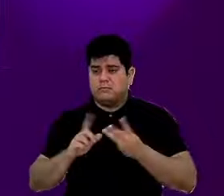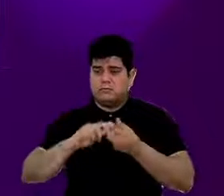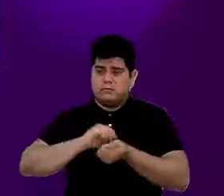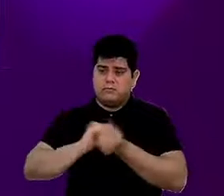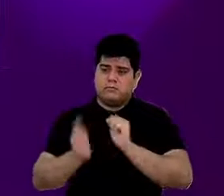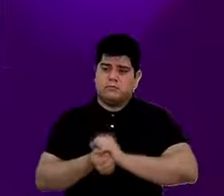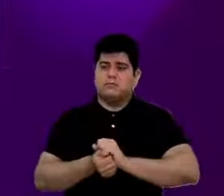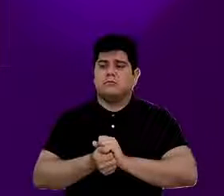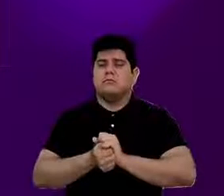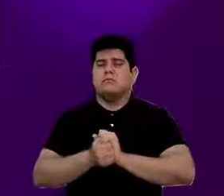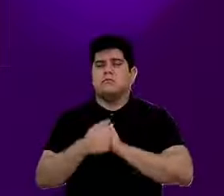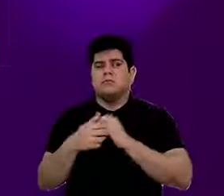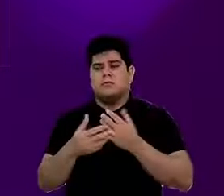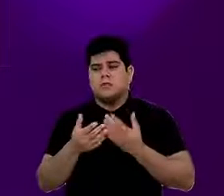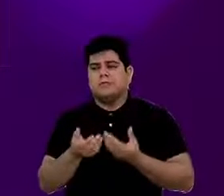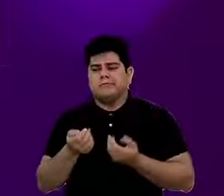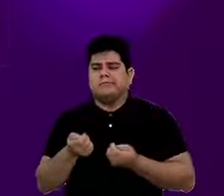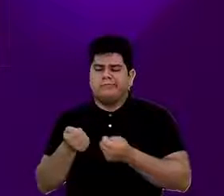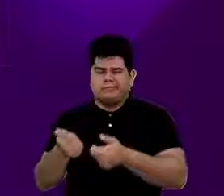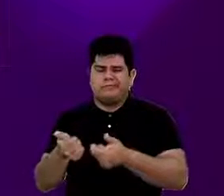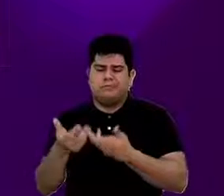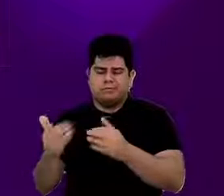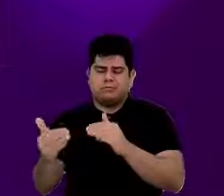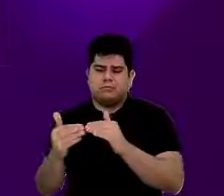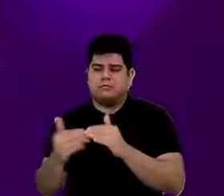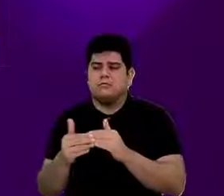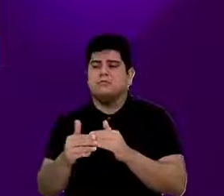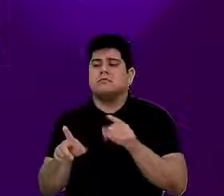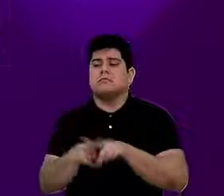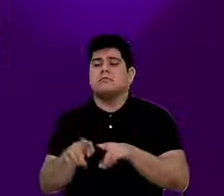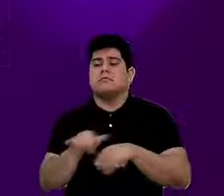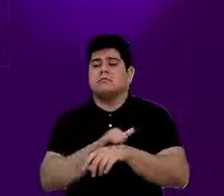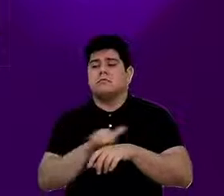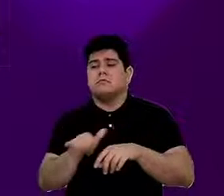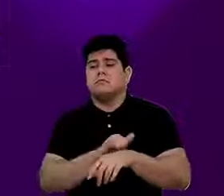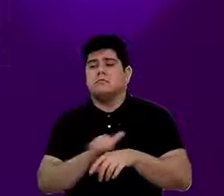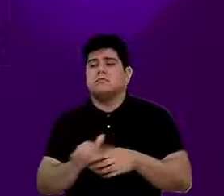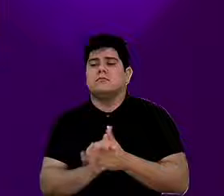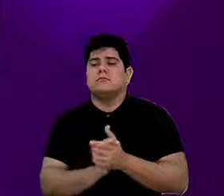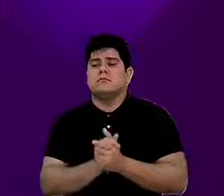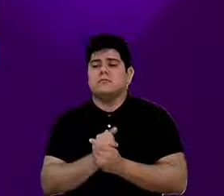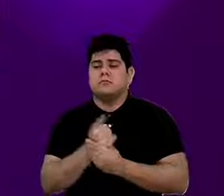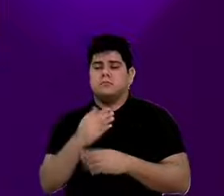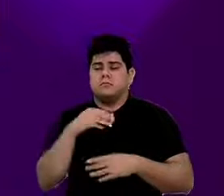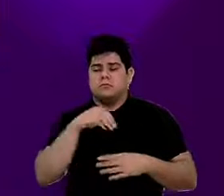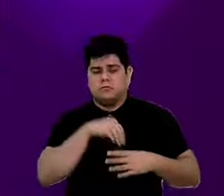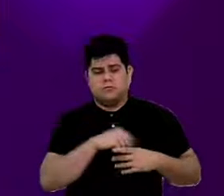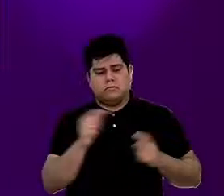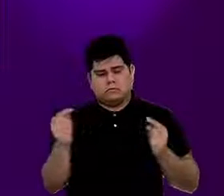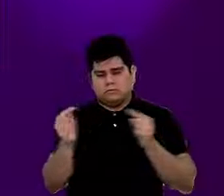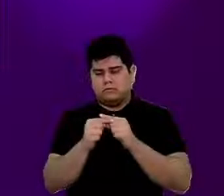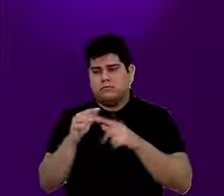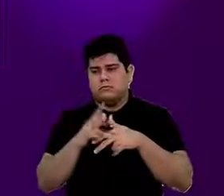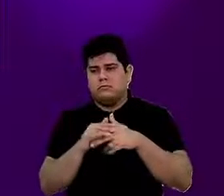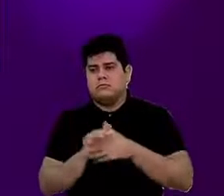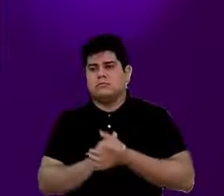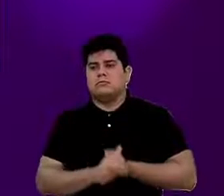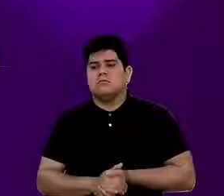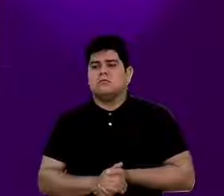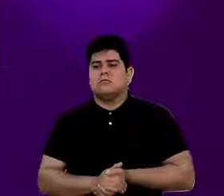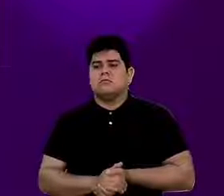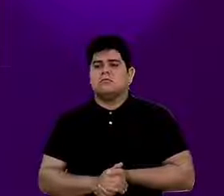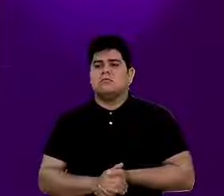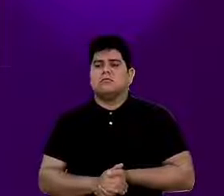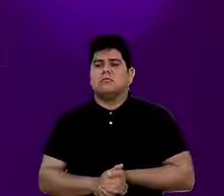adaptável, saber ceder ou concordar e tomar estratégias que caibam no bolso do paciente. São chamados 5